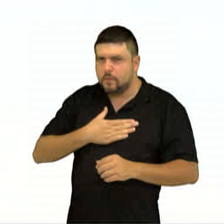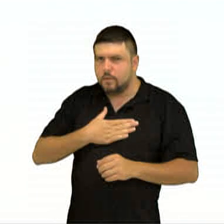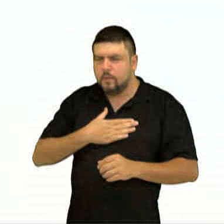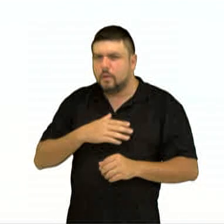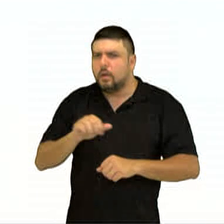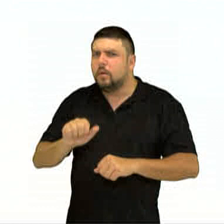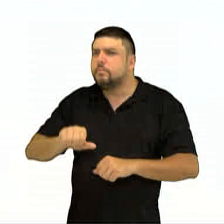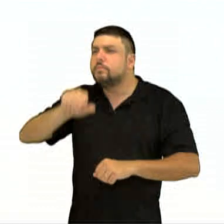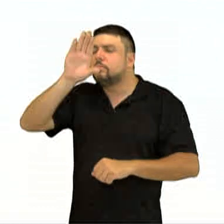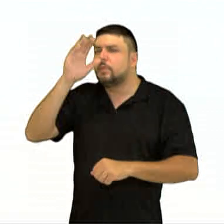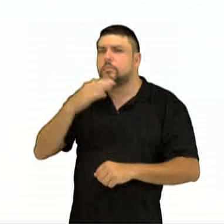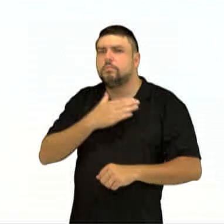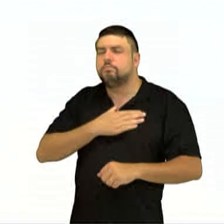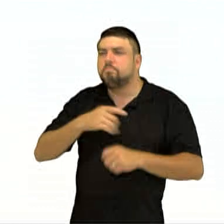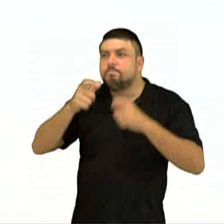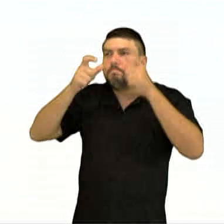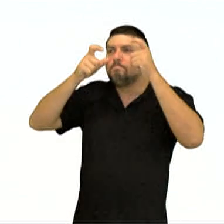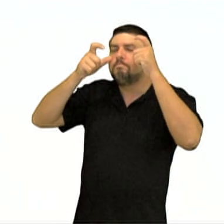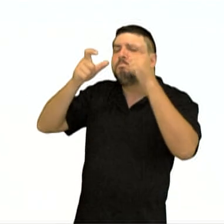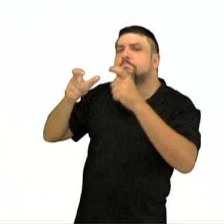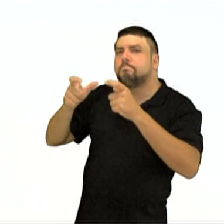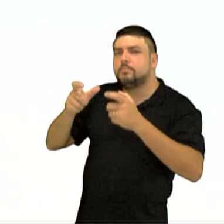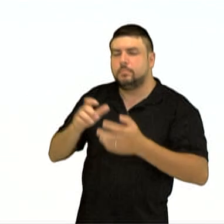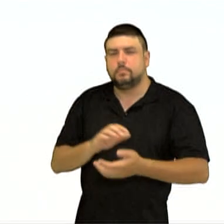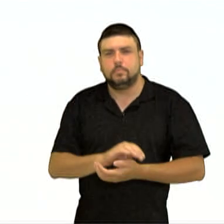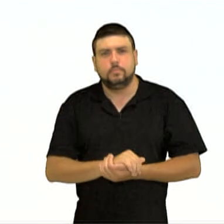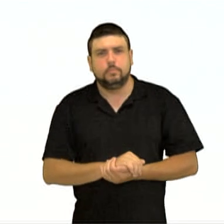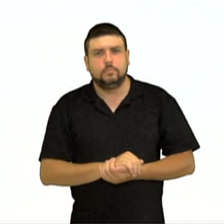te chama a atenção, né?